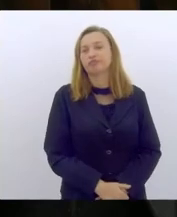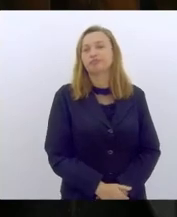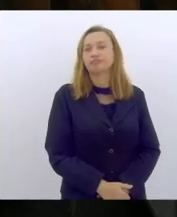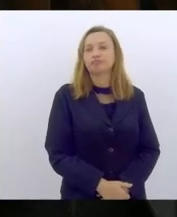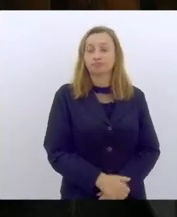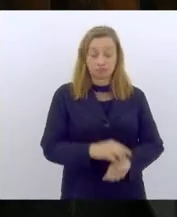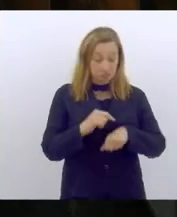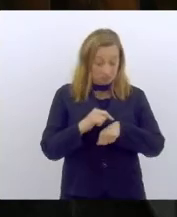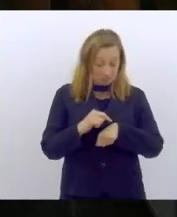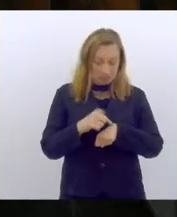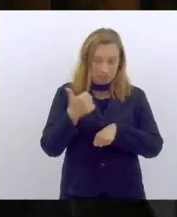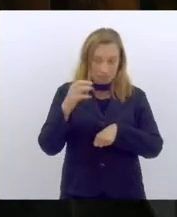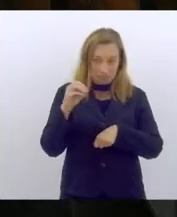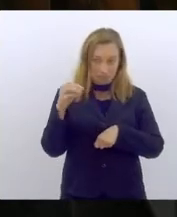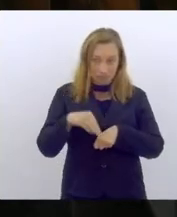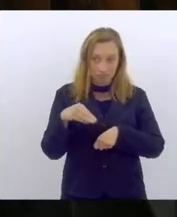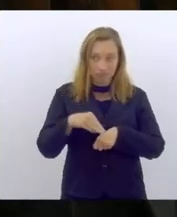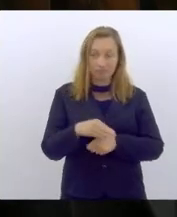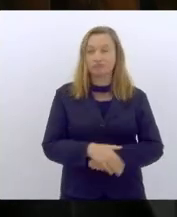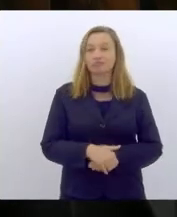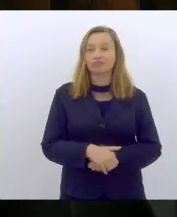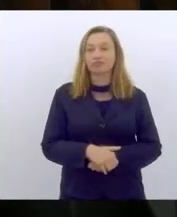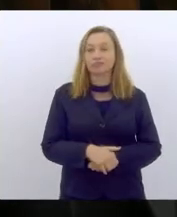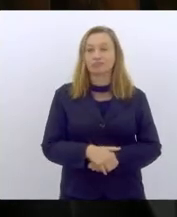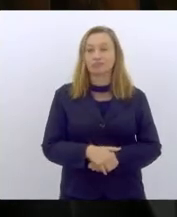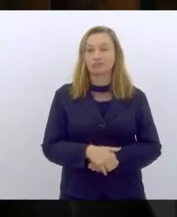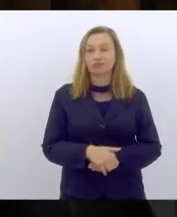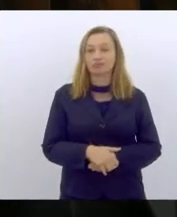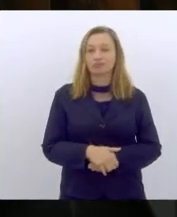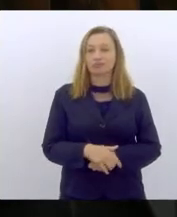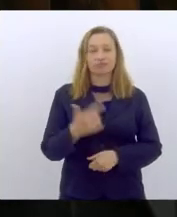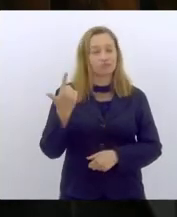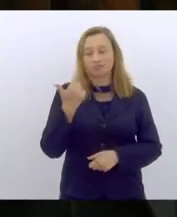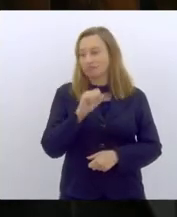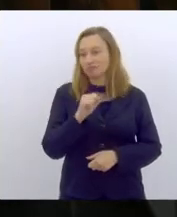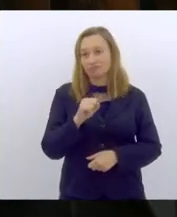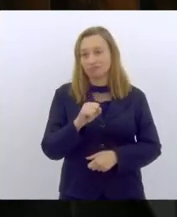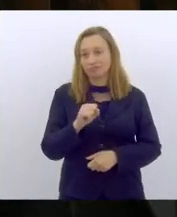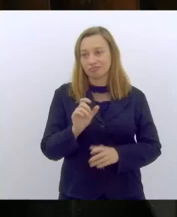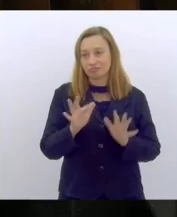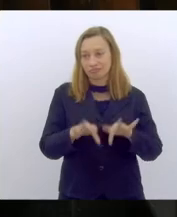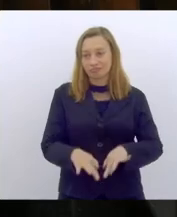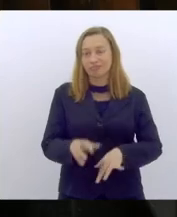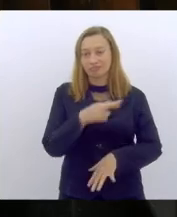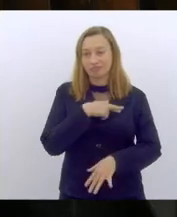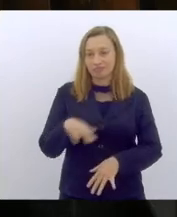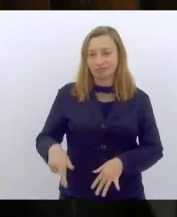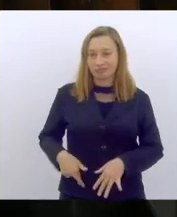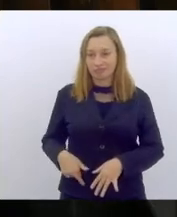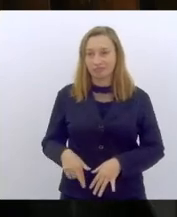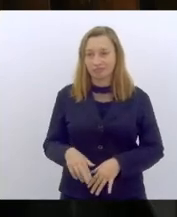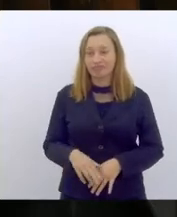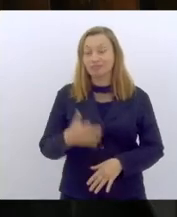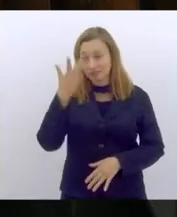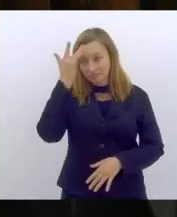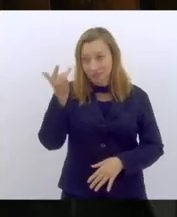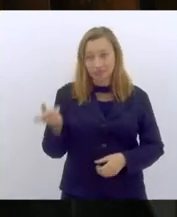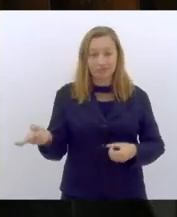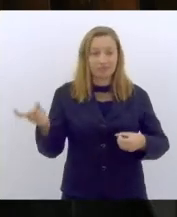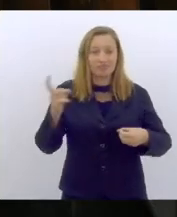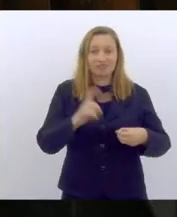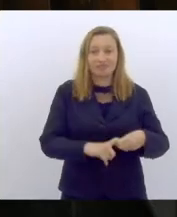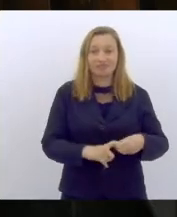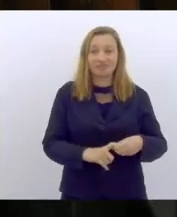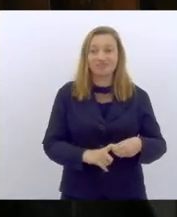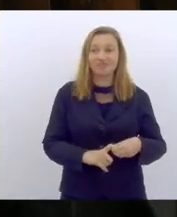passou os meus 10 minutos e eu não consegui sair ainda da República Amanhã voltamos